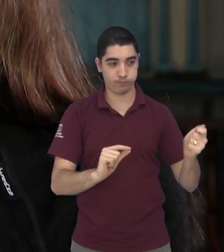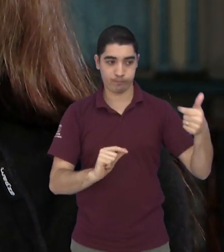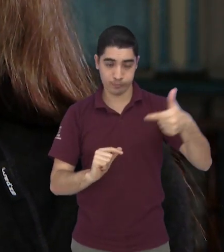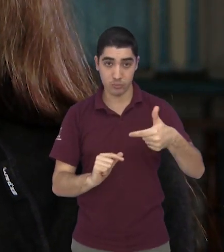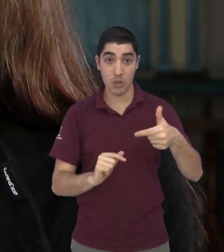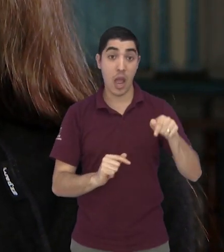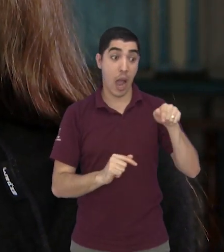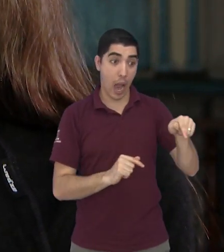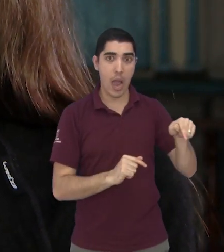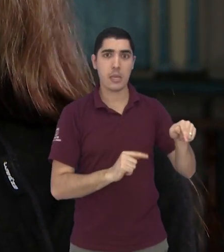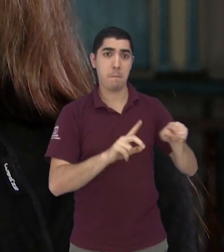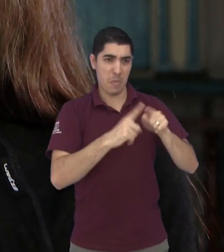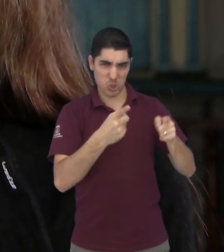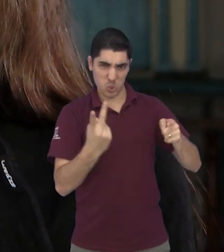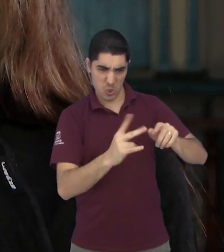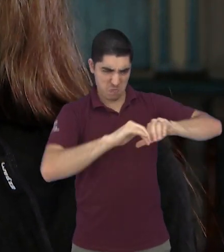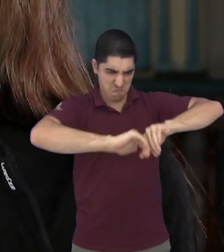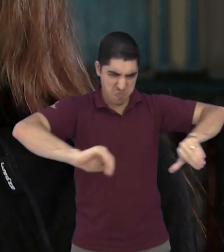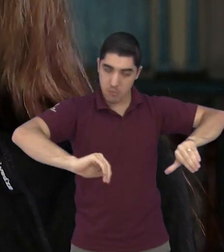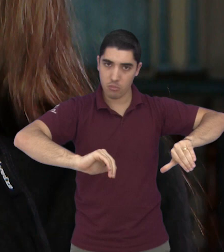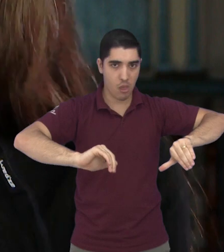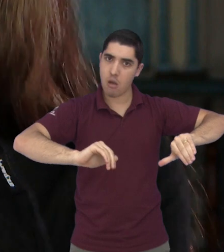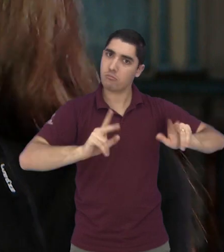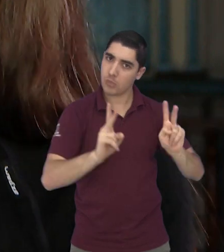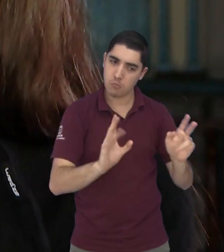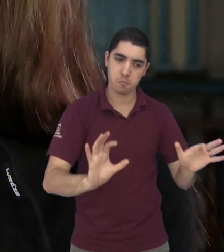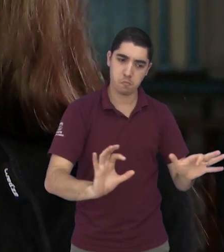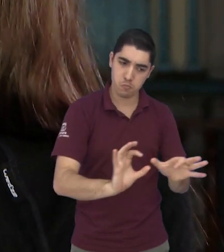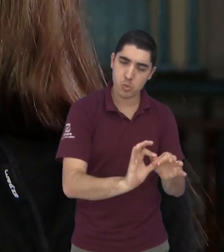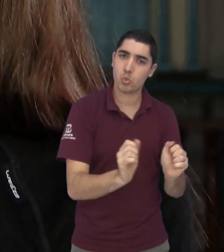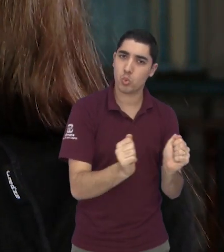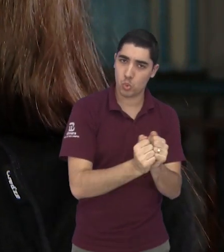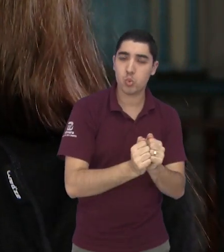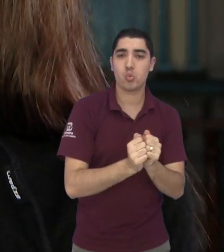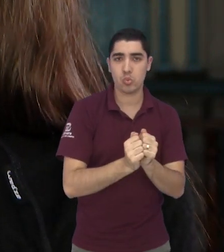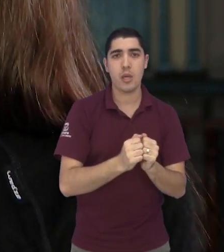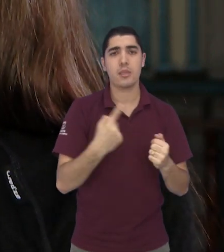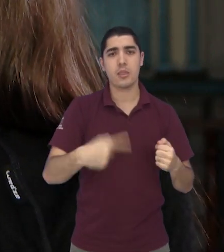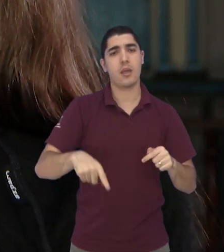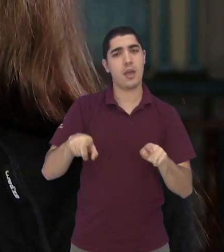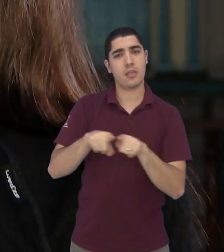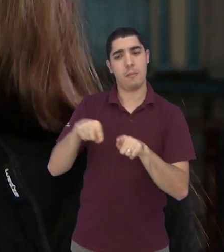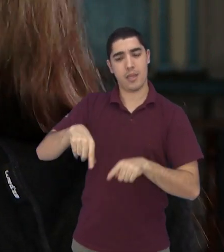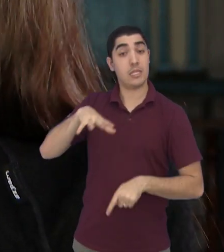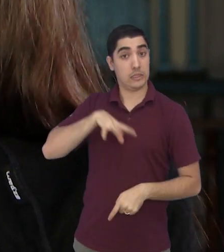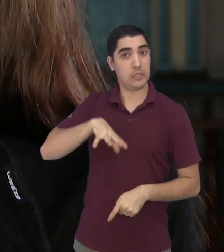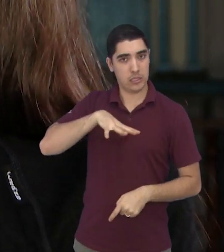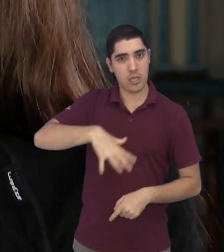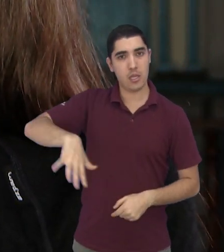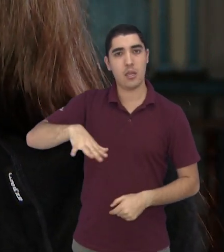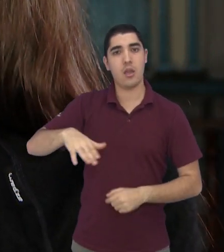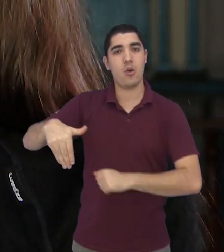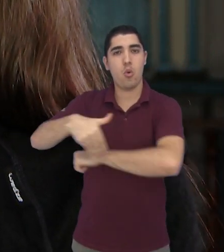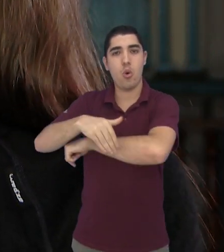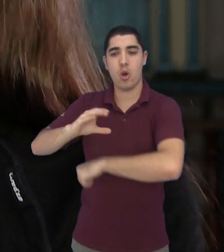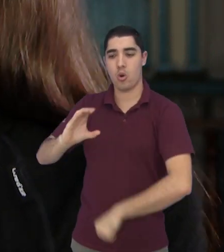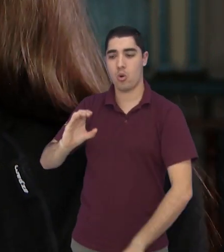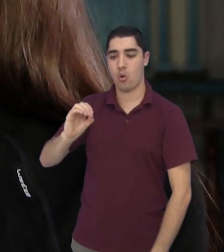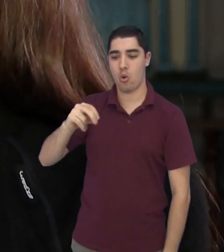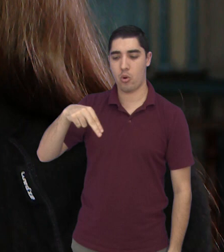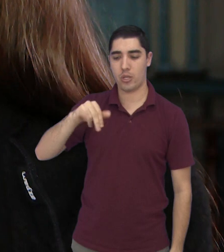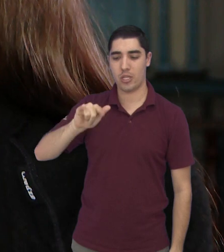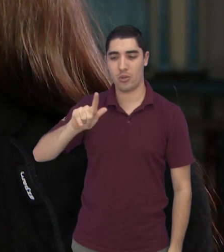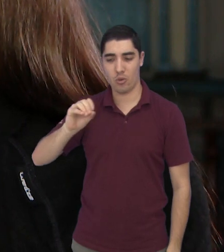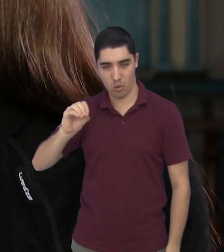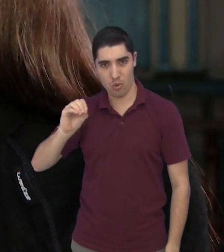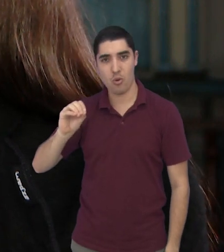Rosário, tá? Que era também aqui no centro da cidade, na Cônego Lima. Tá?